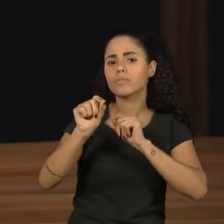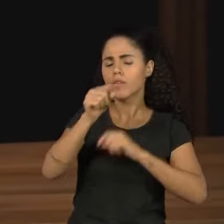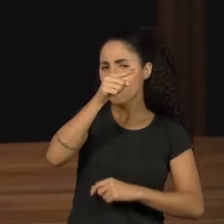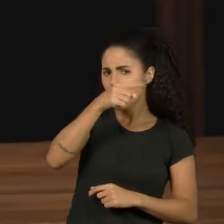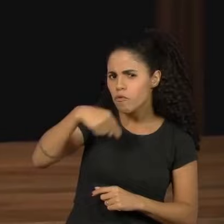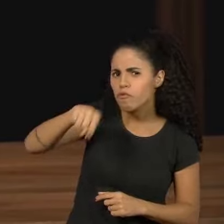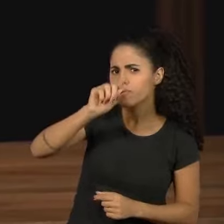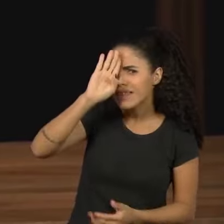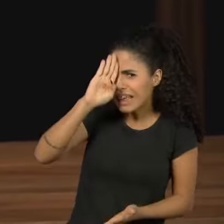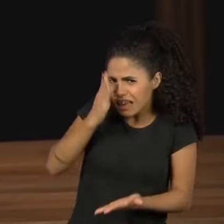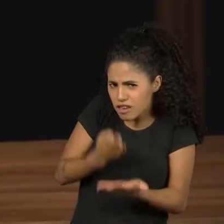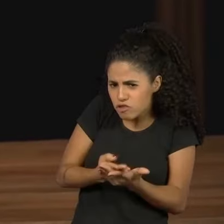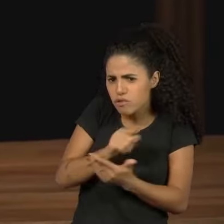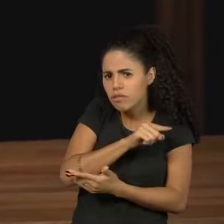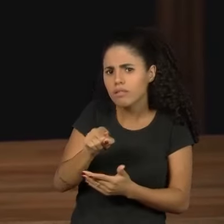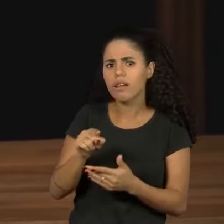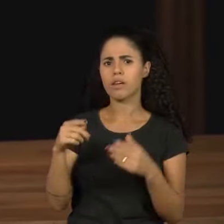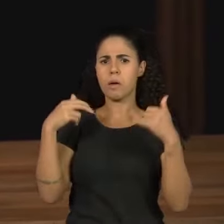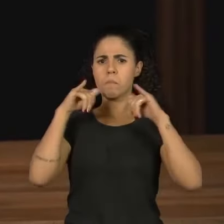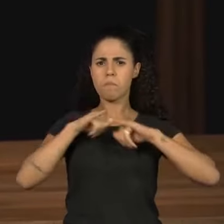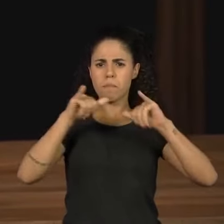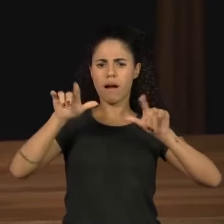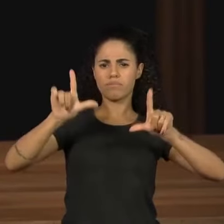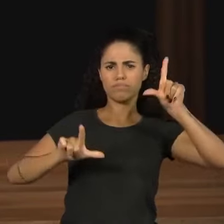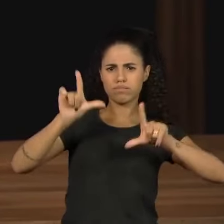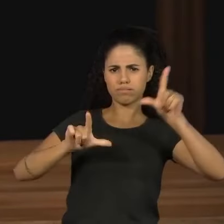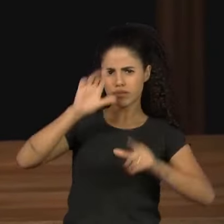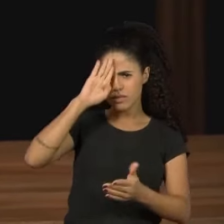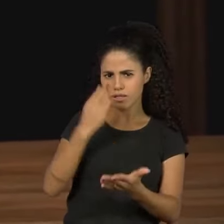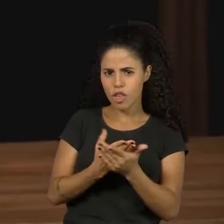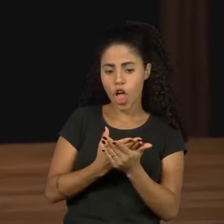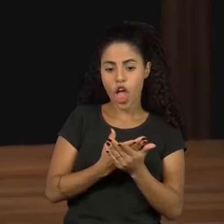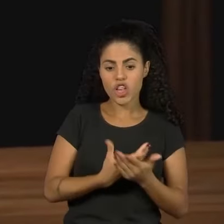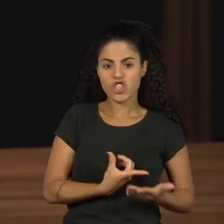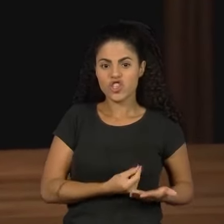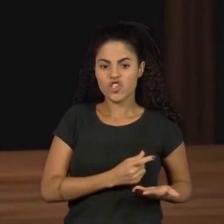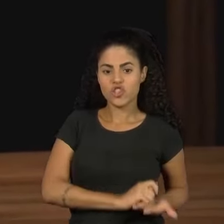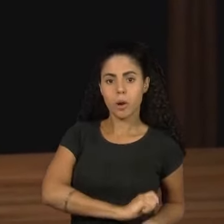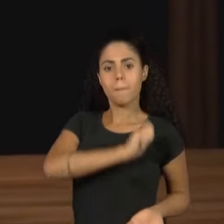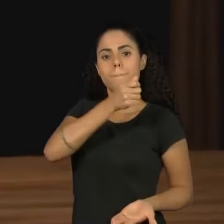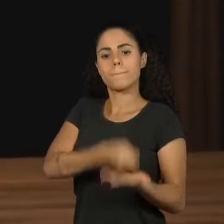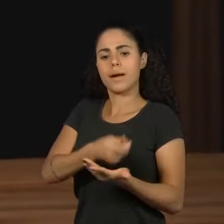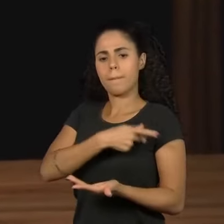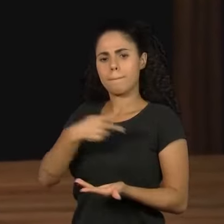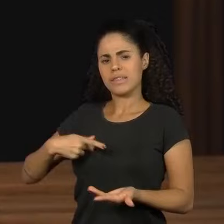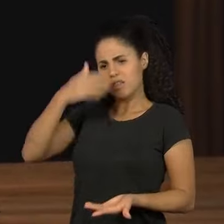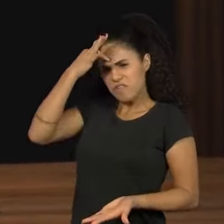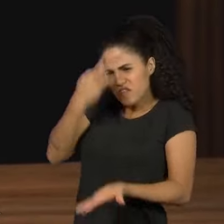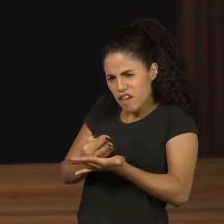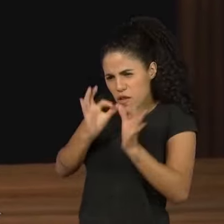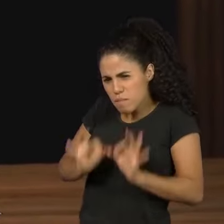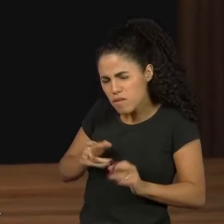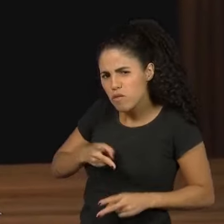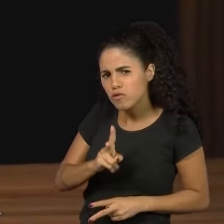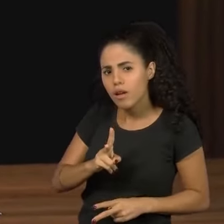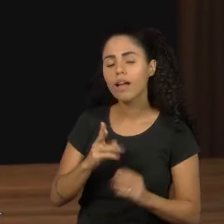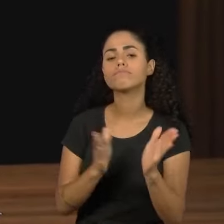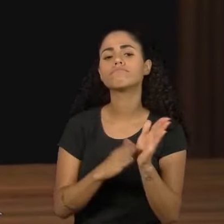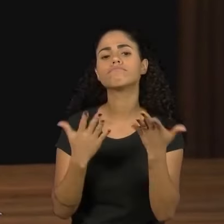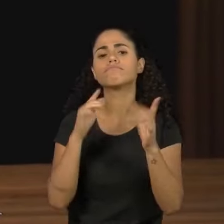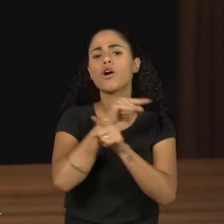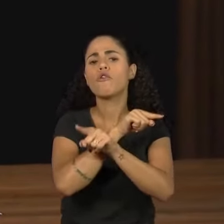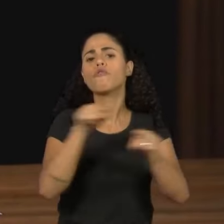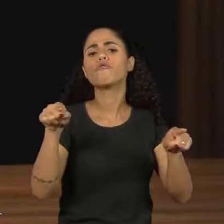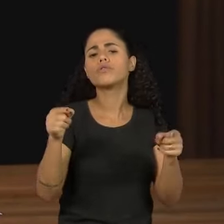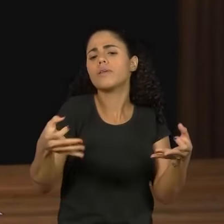você que acredita no que falam na TV dá seu dinheiro pro pastor fazer sua fé valer Parabéns você